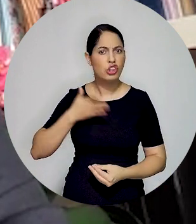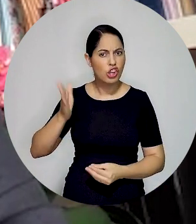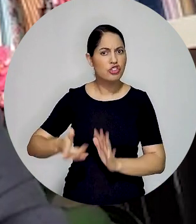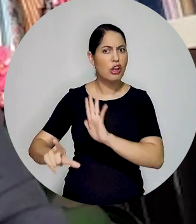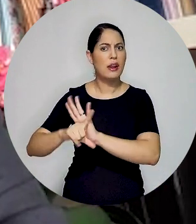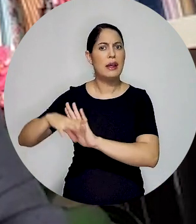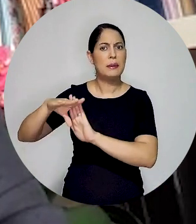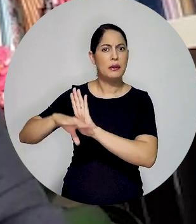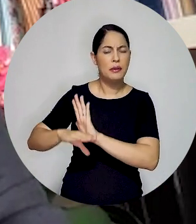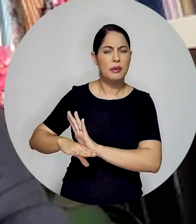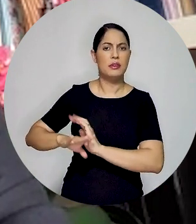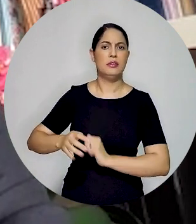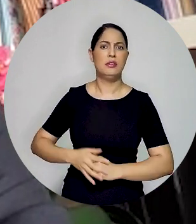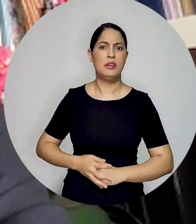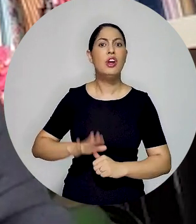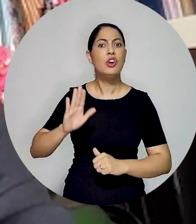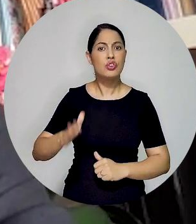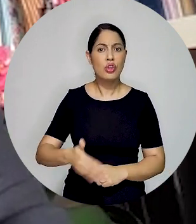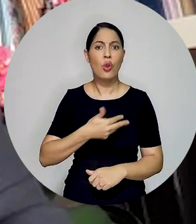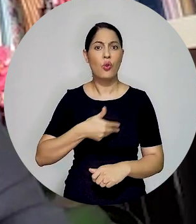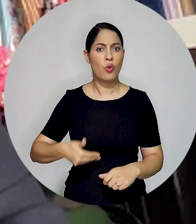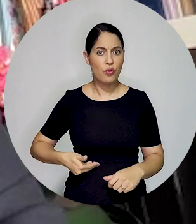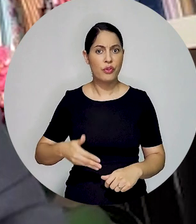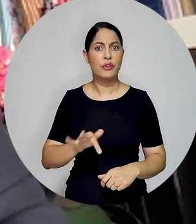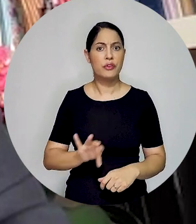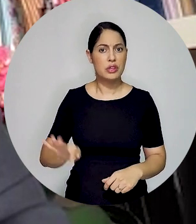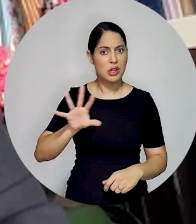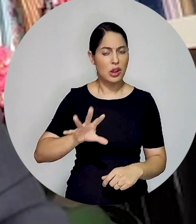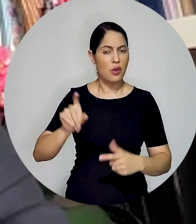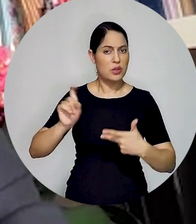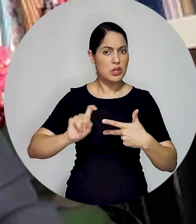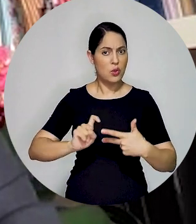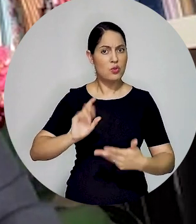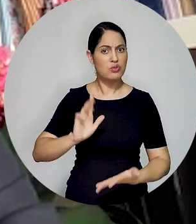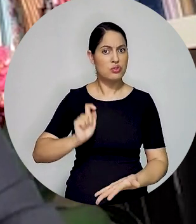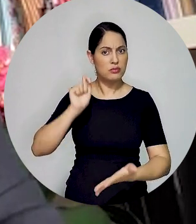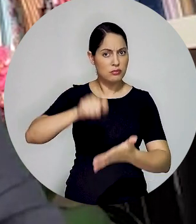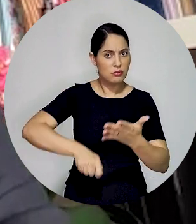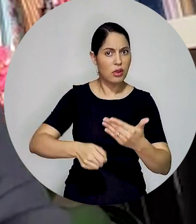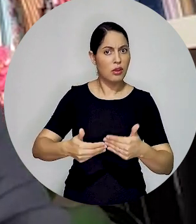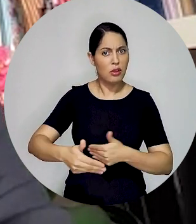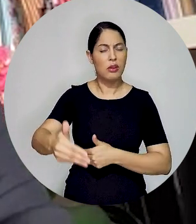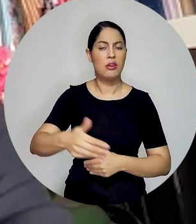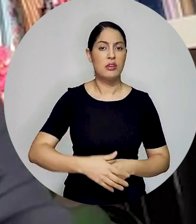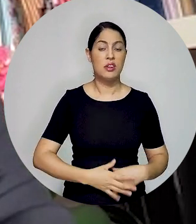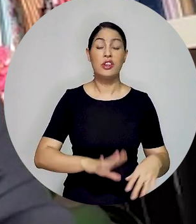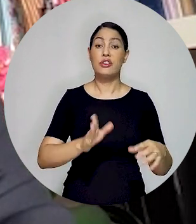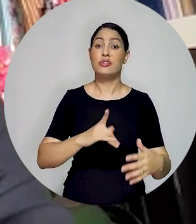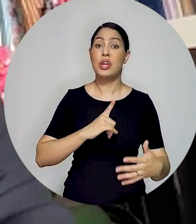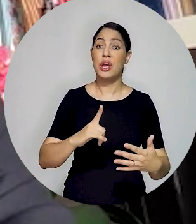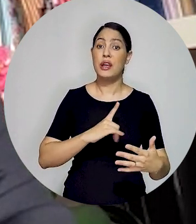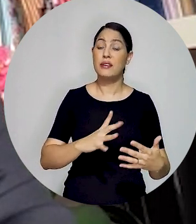seja, legislativo, sancionada por um governo, o executivo,